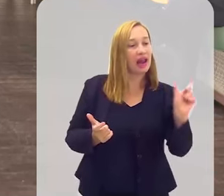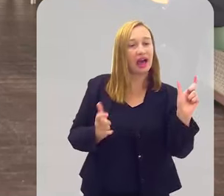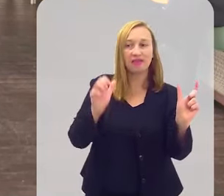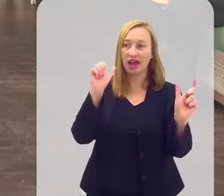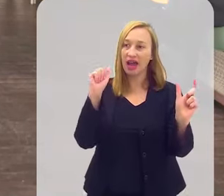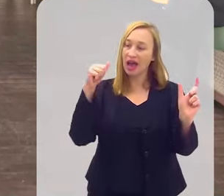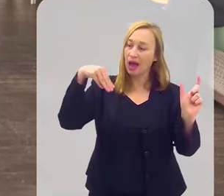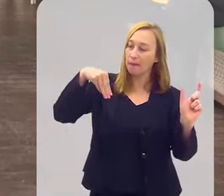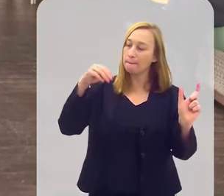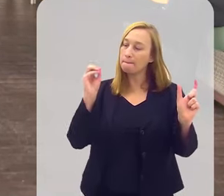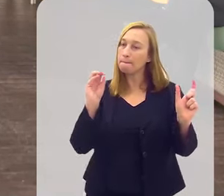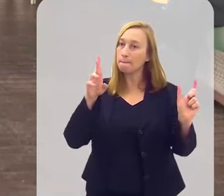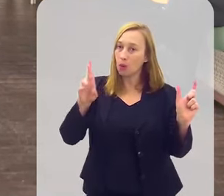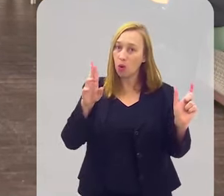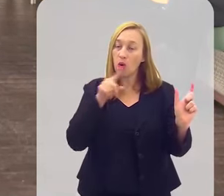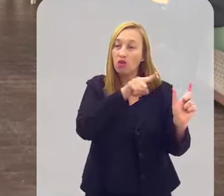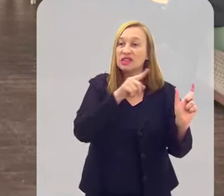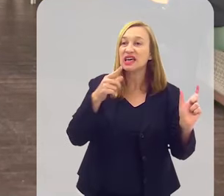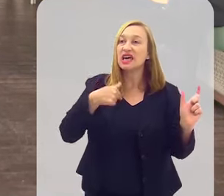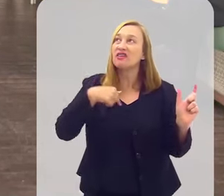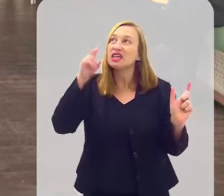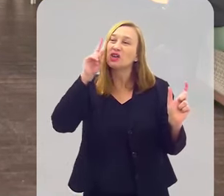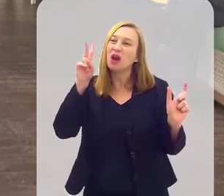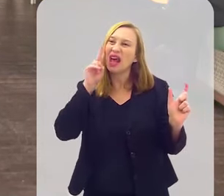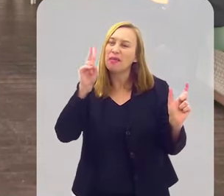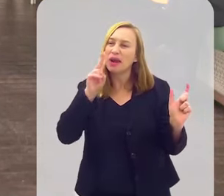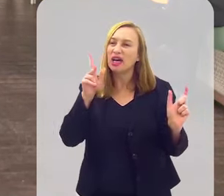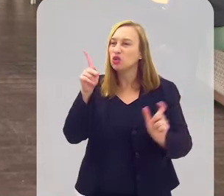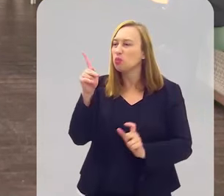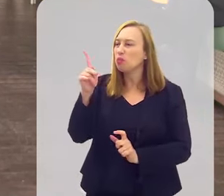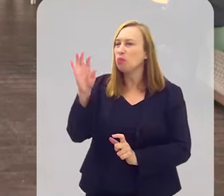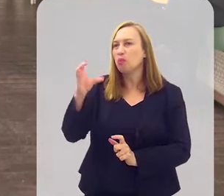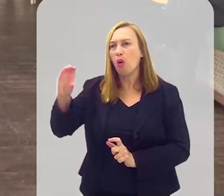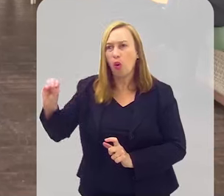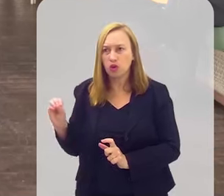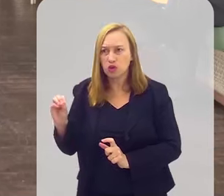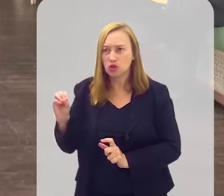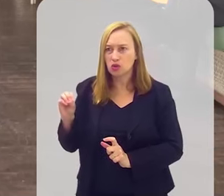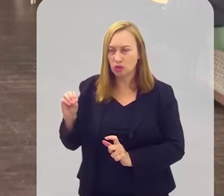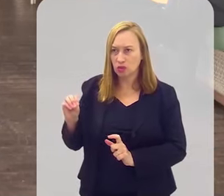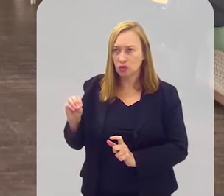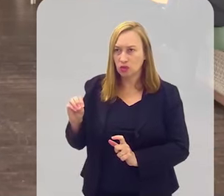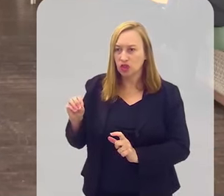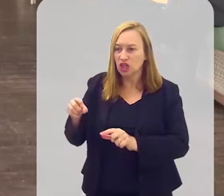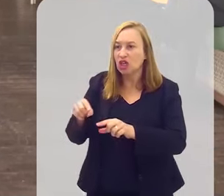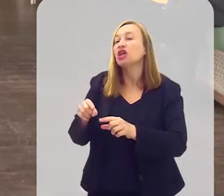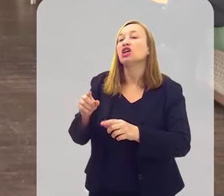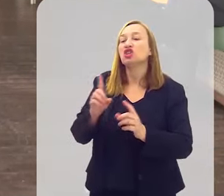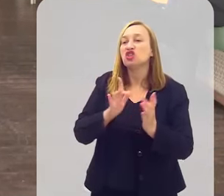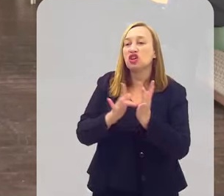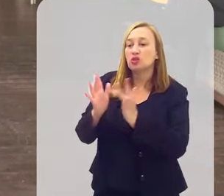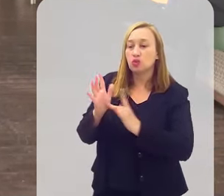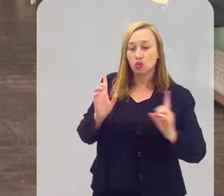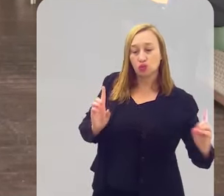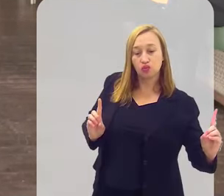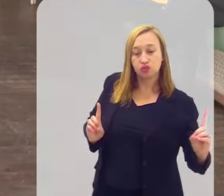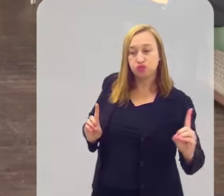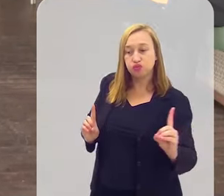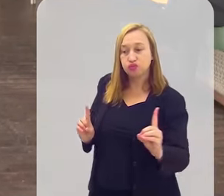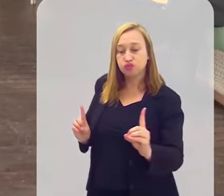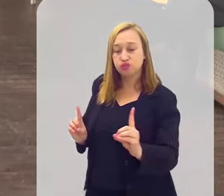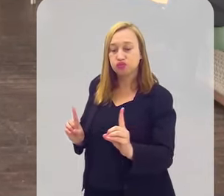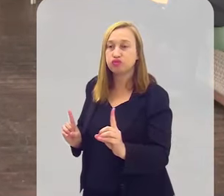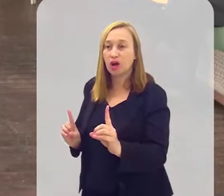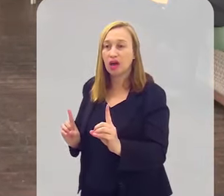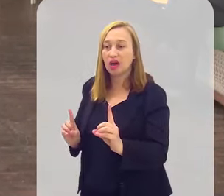palavra amor você me fez lembrar aquela passagem no posto de betza aonde já Haia ali uma multidão Aquela aquele Parangolé